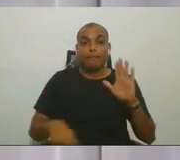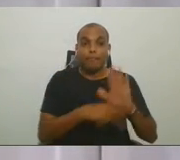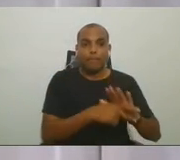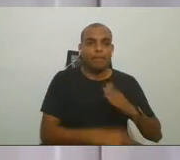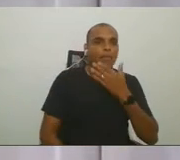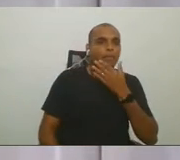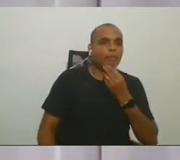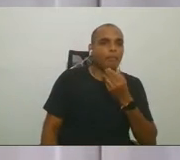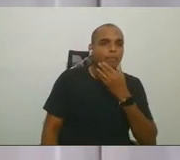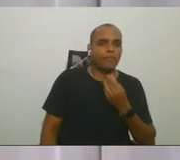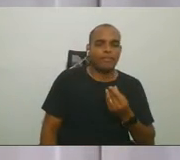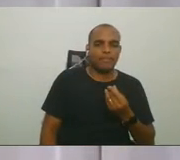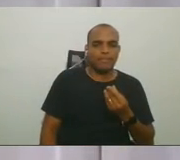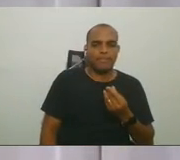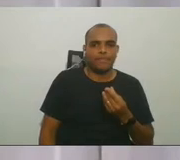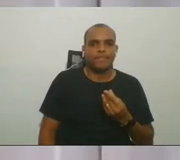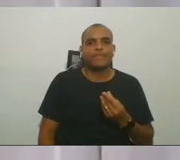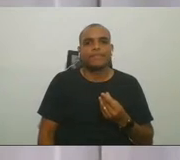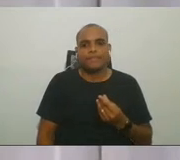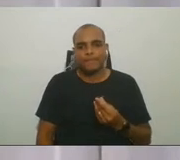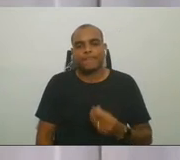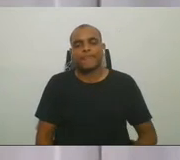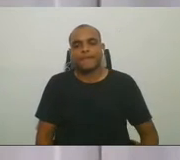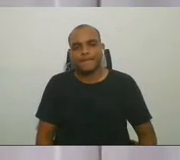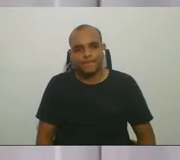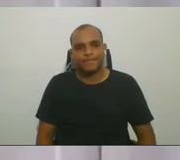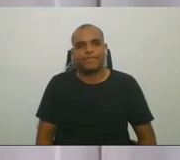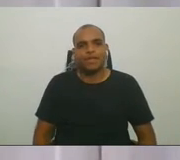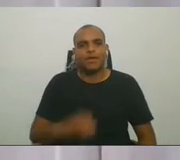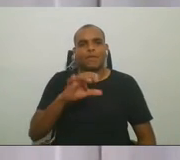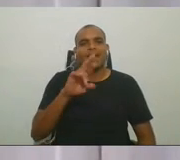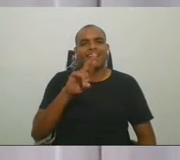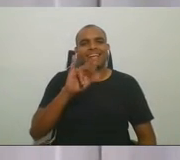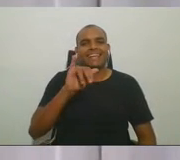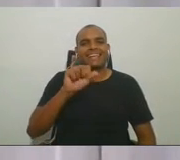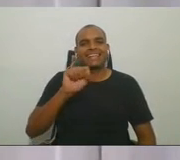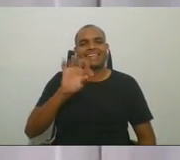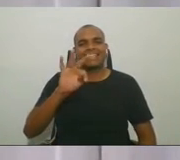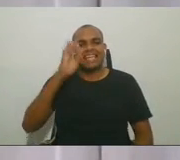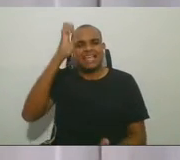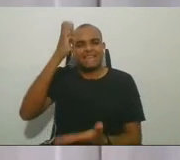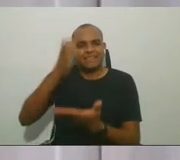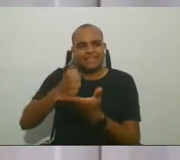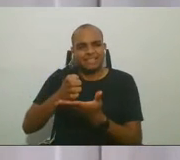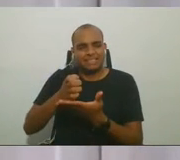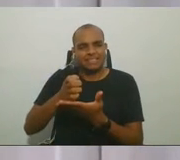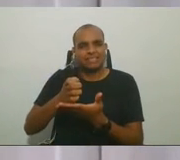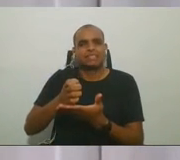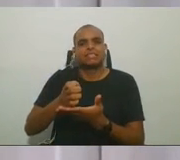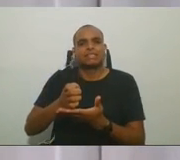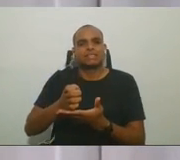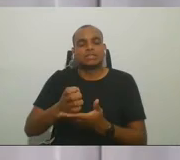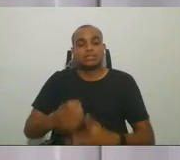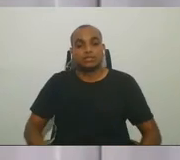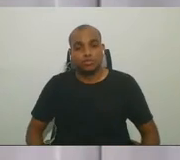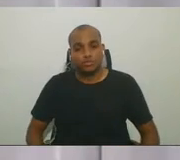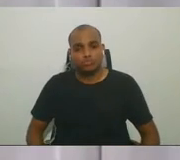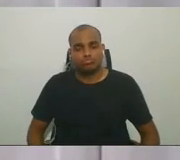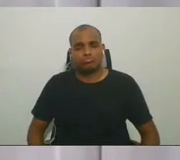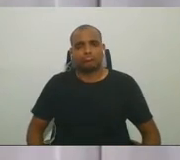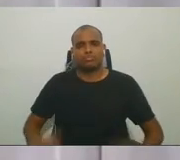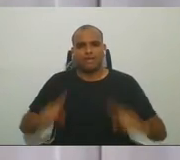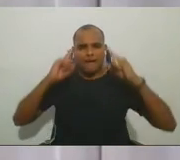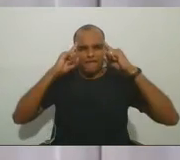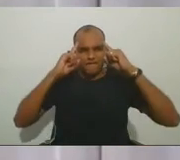Enfim, uma autêntica cristalização da violência constitutiva da